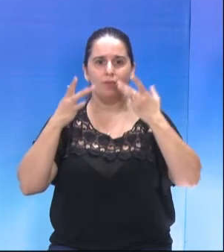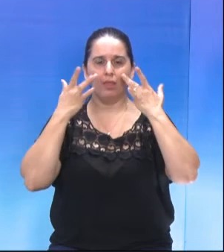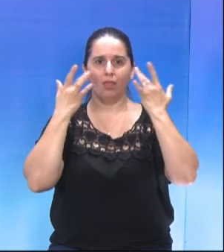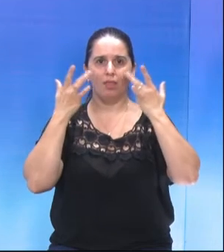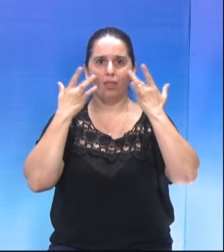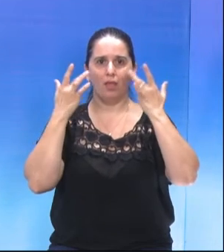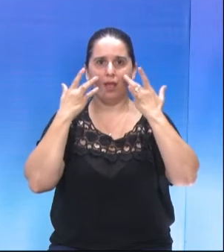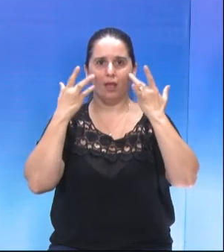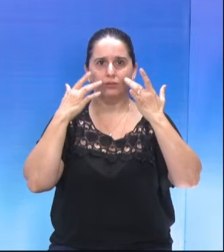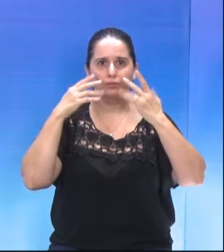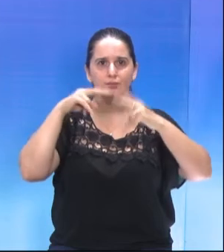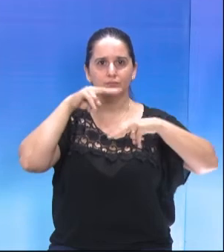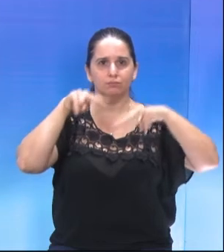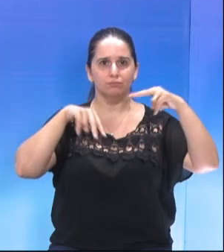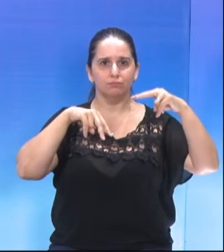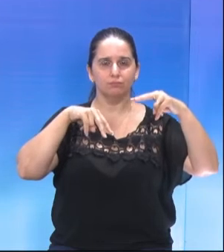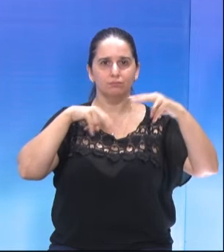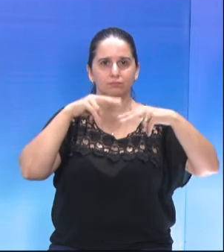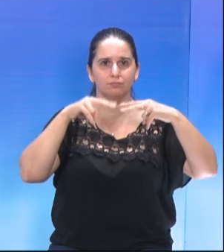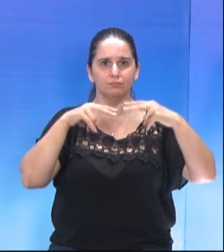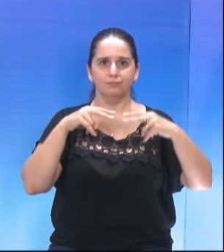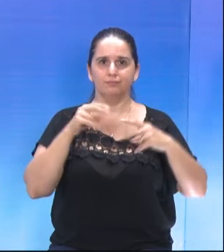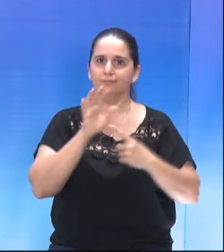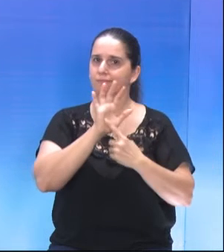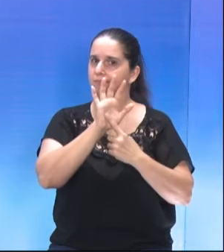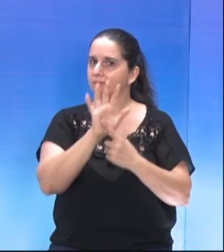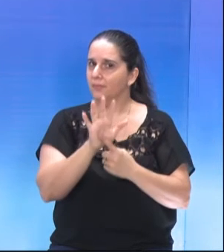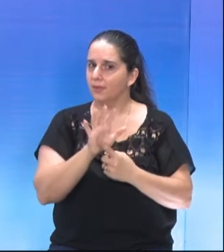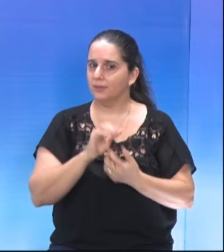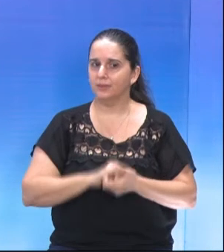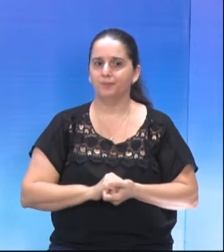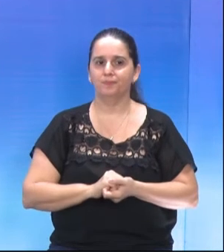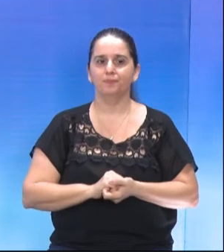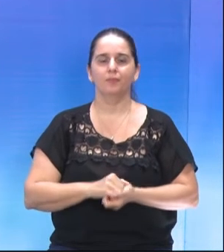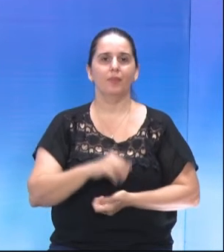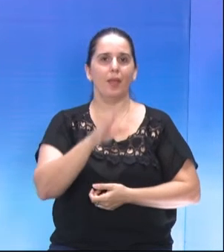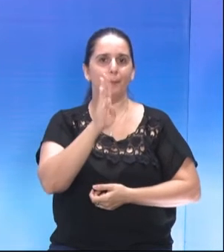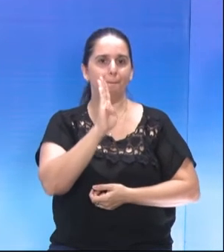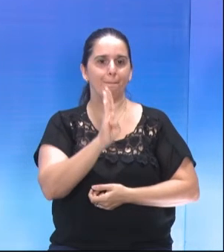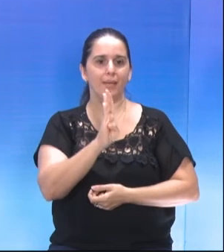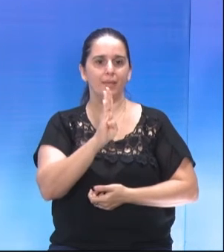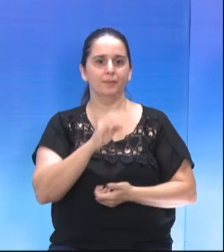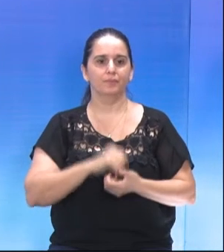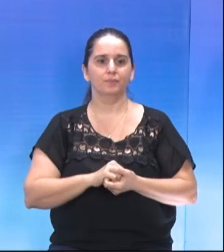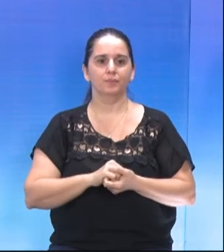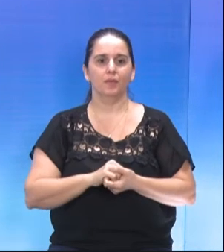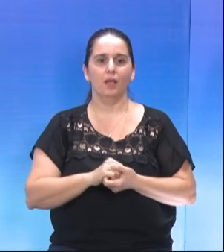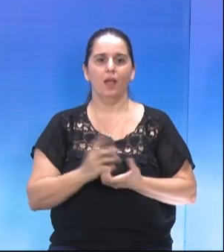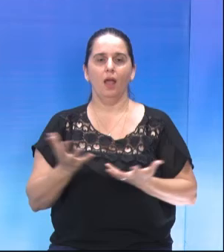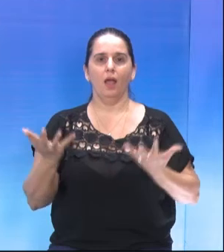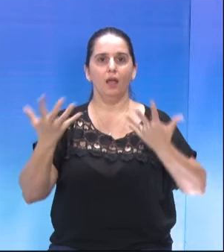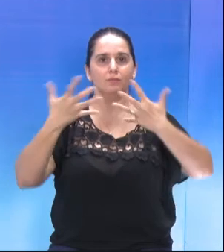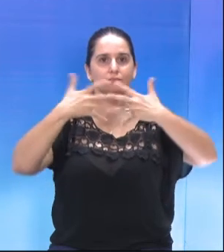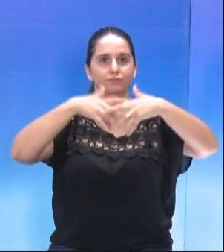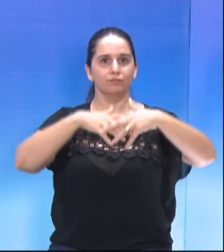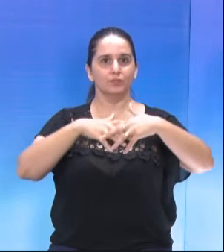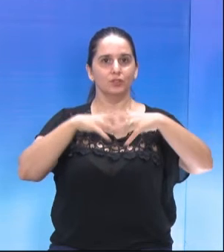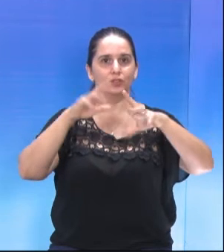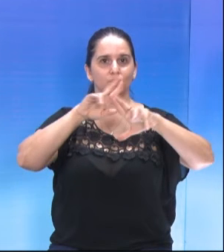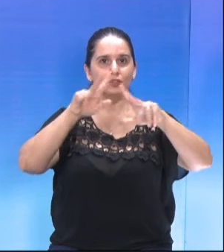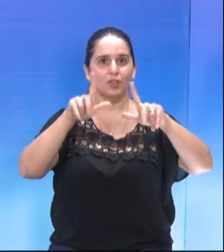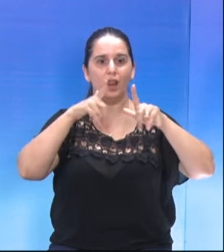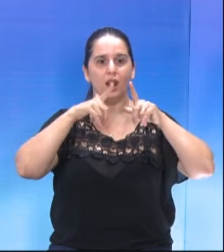espaço teatral? Não mostram evidente. A letra B. Integração de